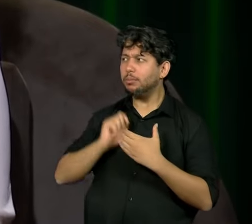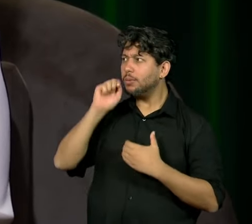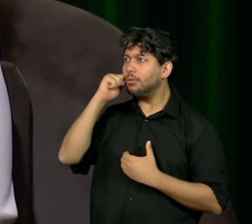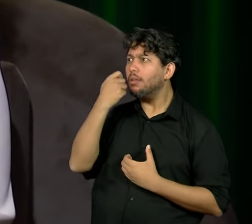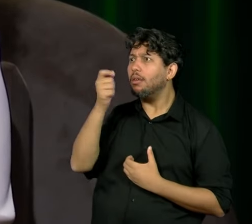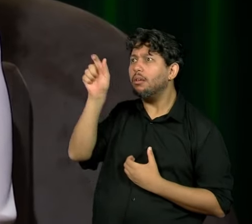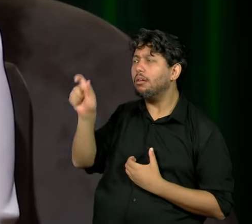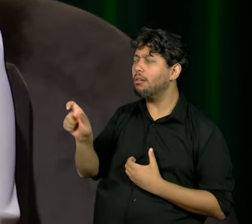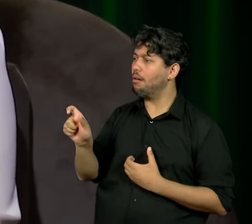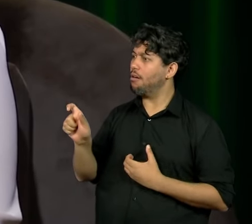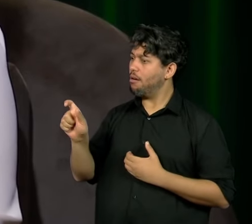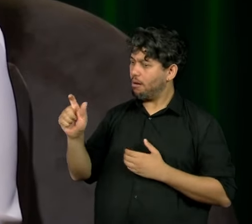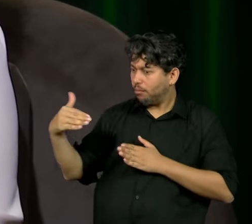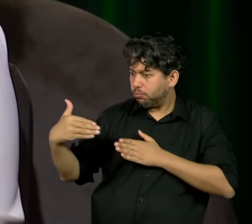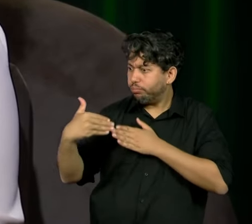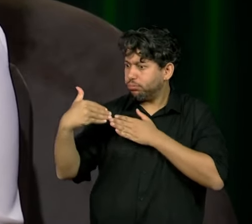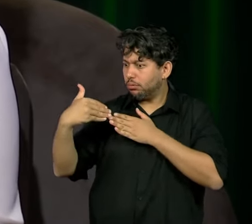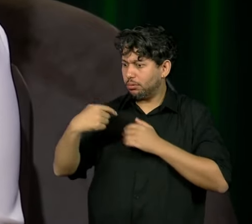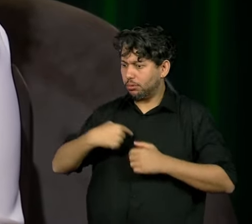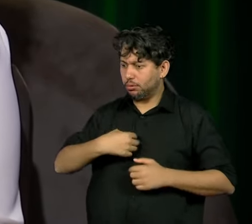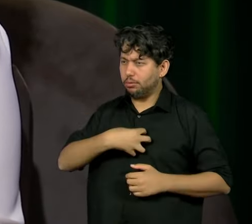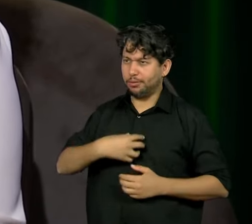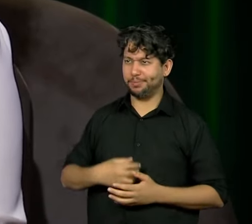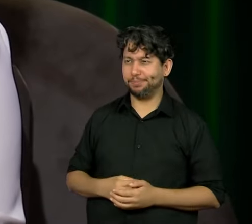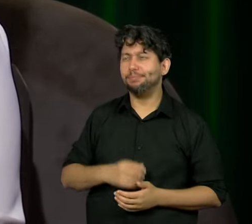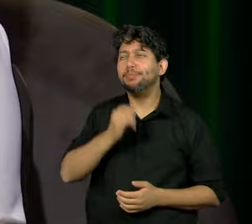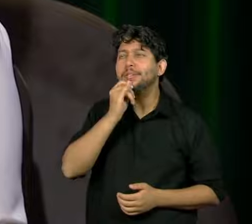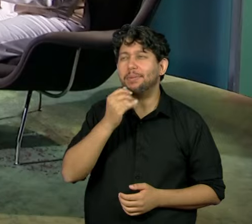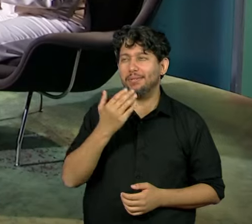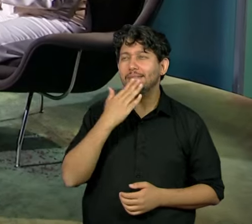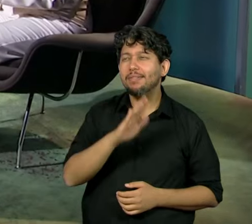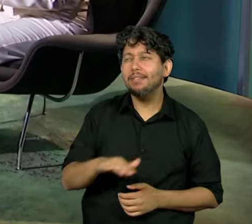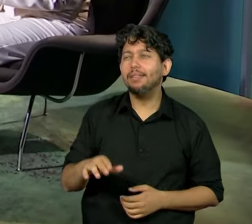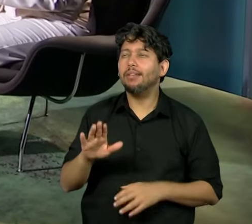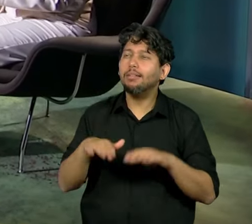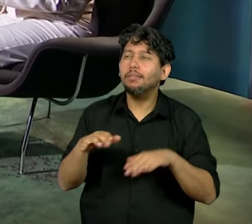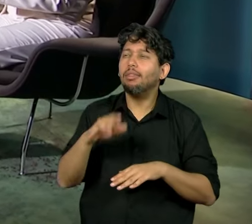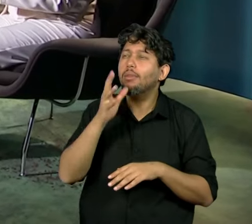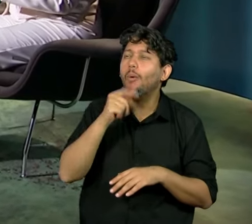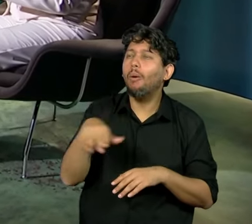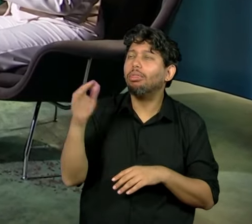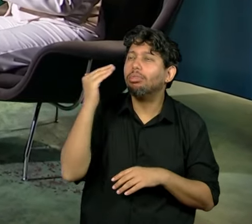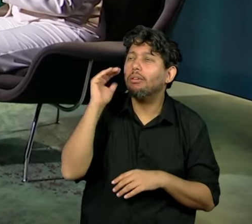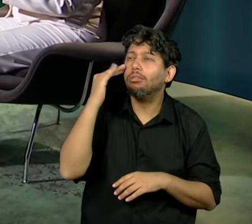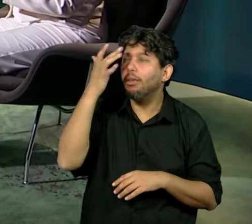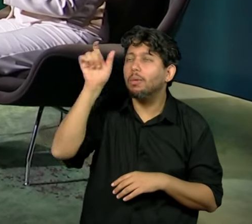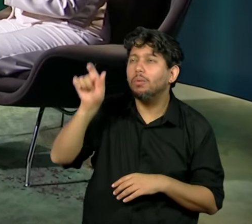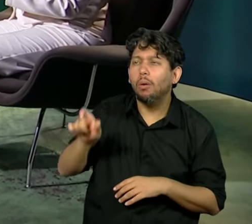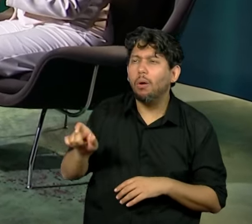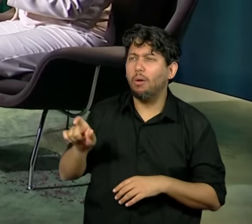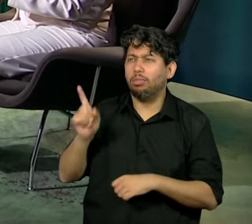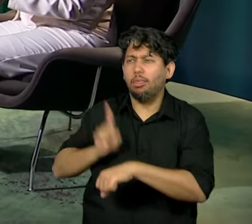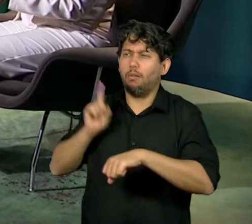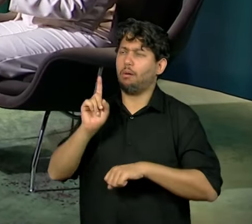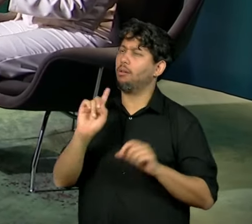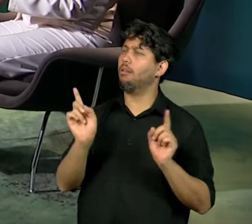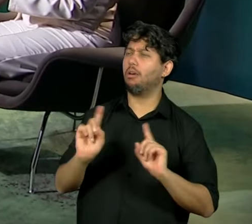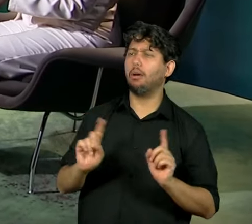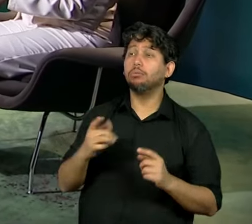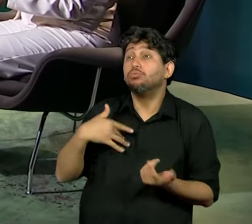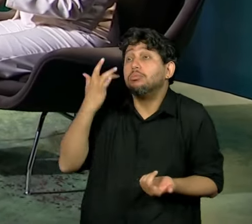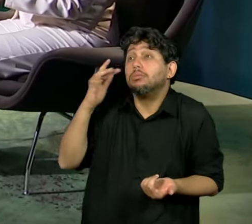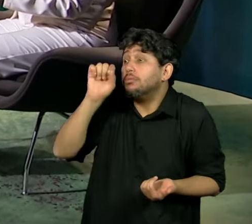desses nomes, né? Porque ainda que a criança possa demorar um pouco para entender quem são cada um desses atores,